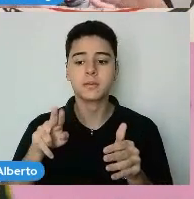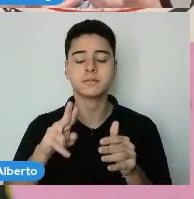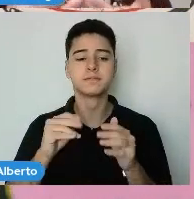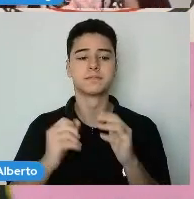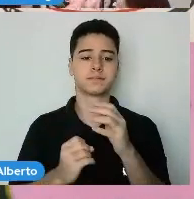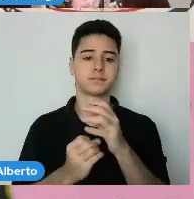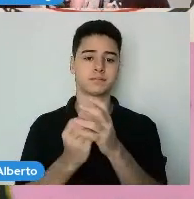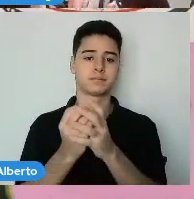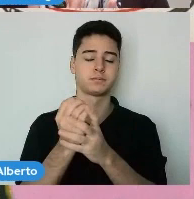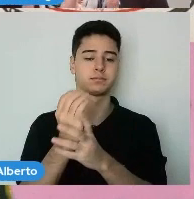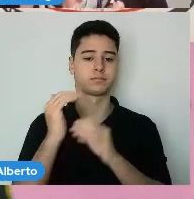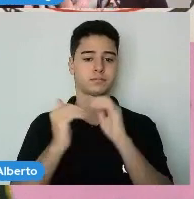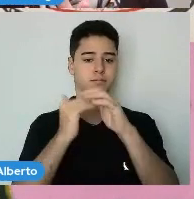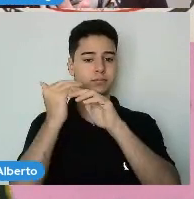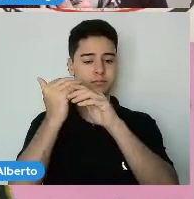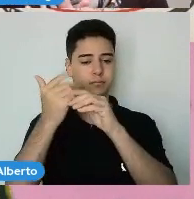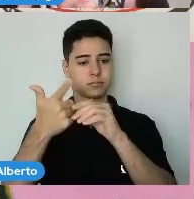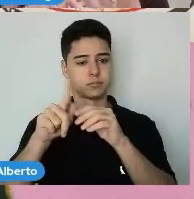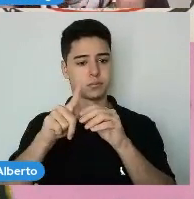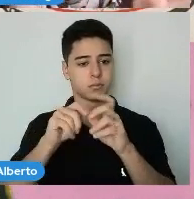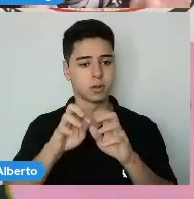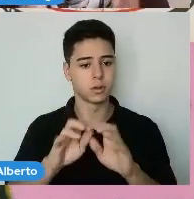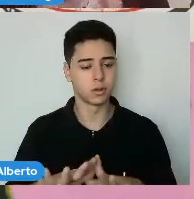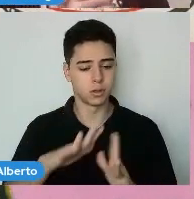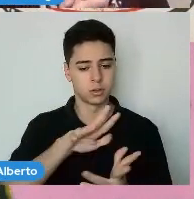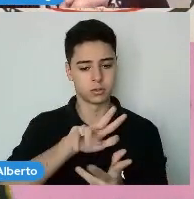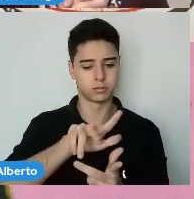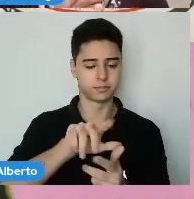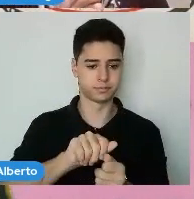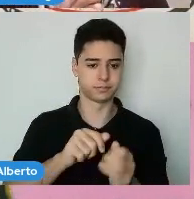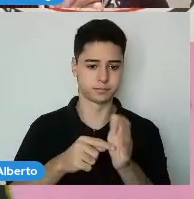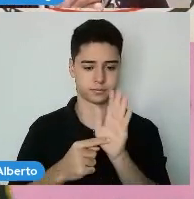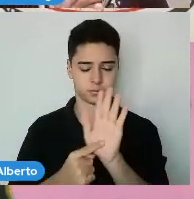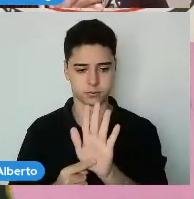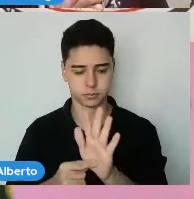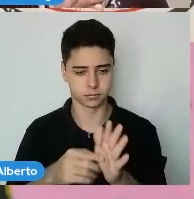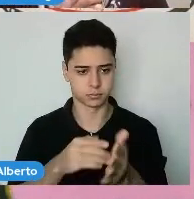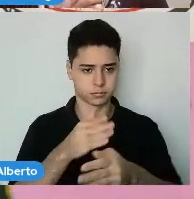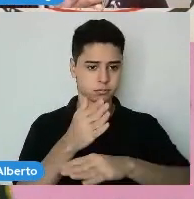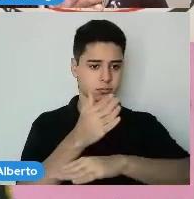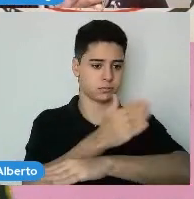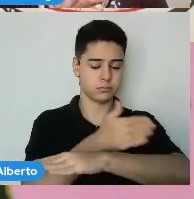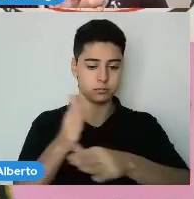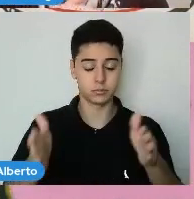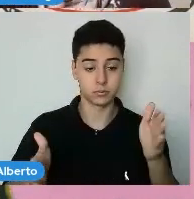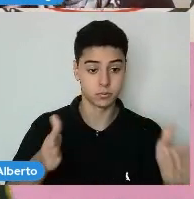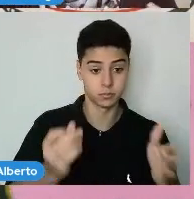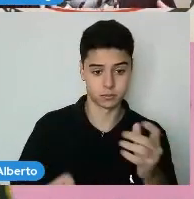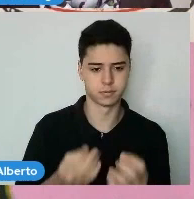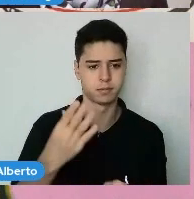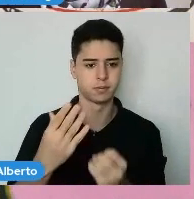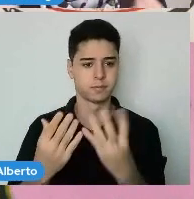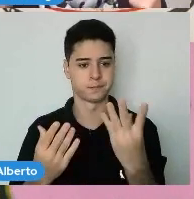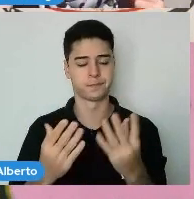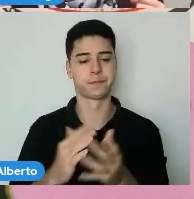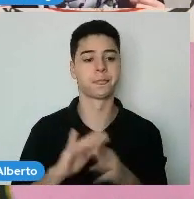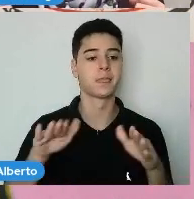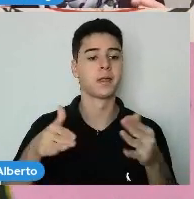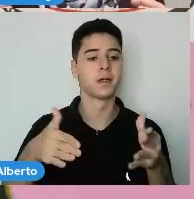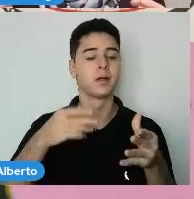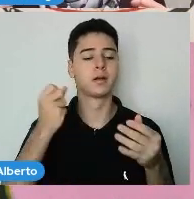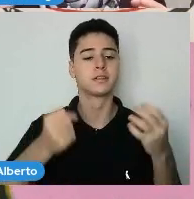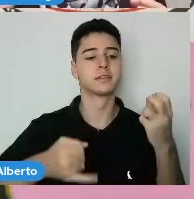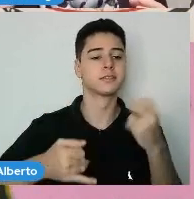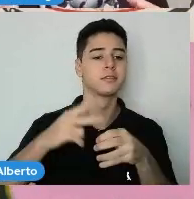uma reconstrução estética do mundo que está saindo ali do período entre guerras. Quando a gente fala da